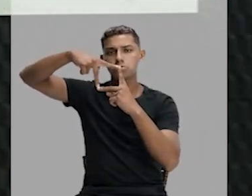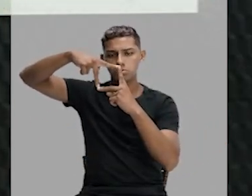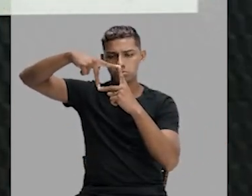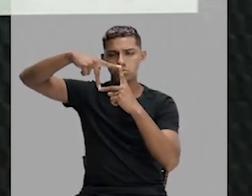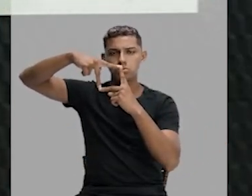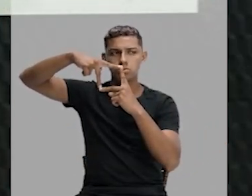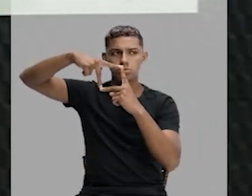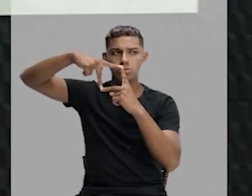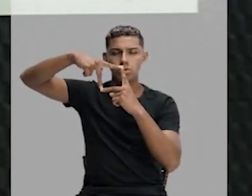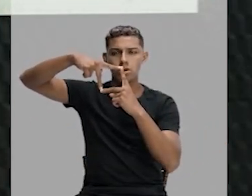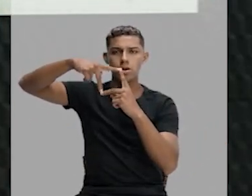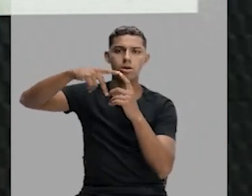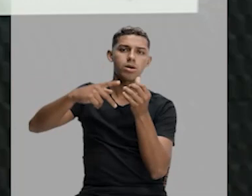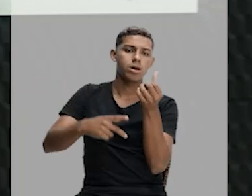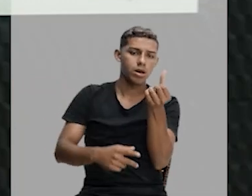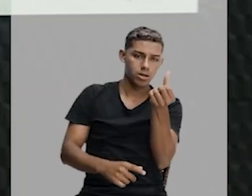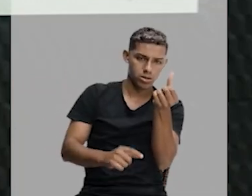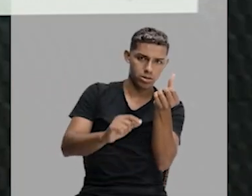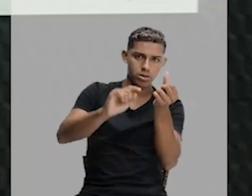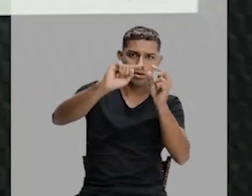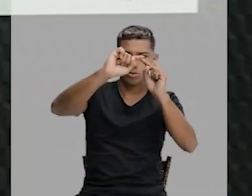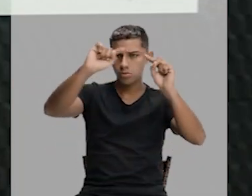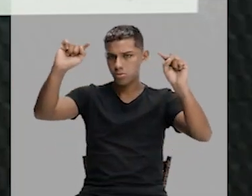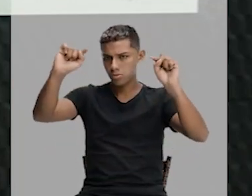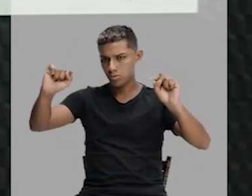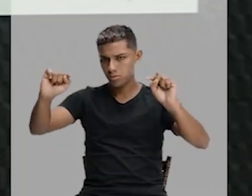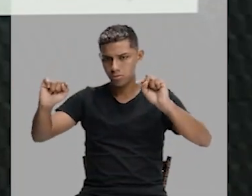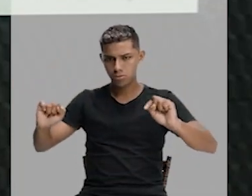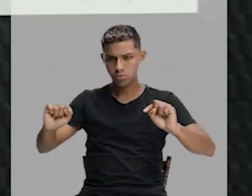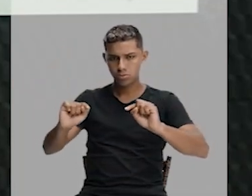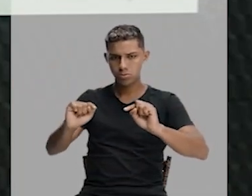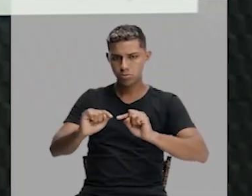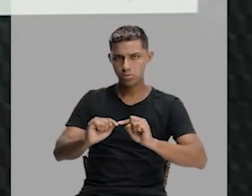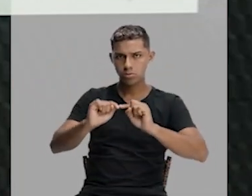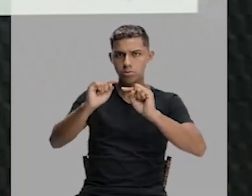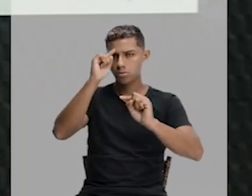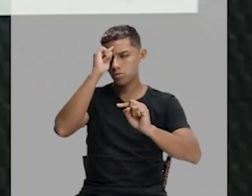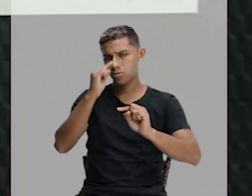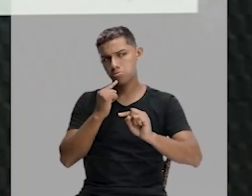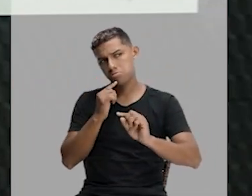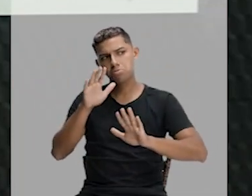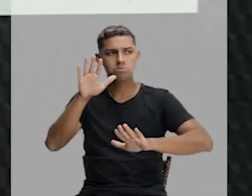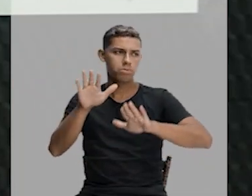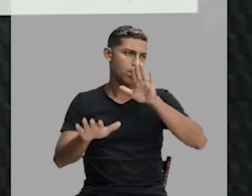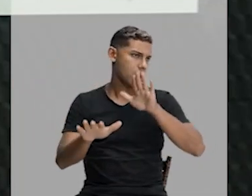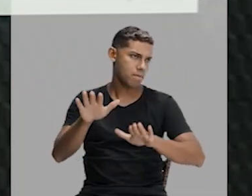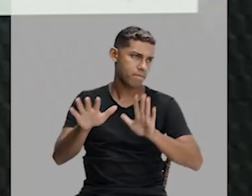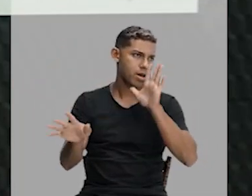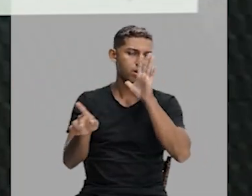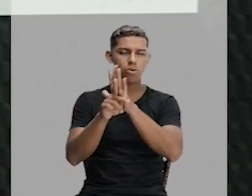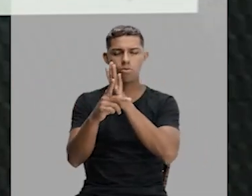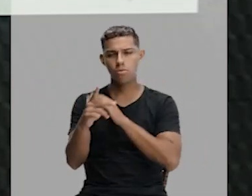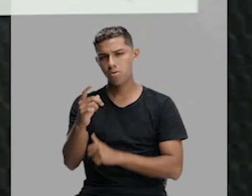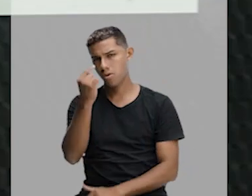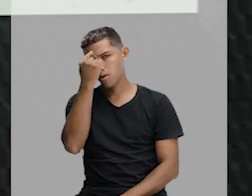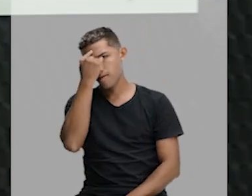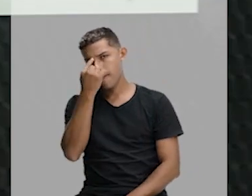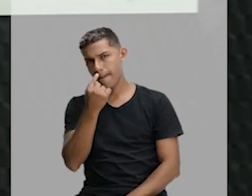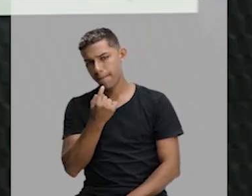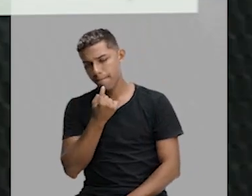ter um prisma hexagonal. Depende do que? Depende dessa figura,